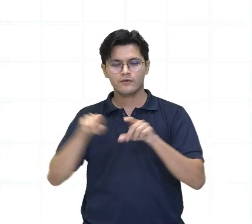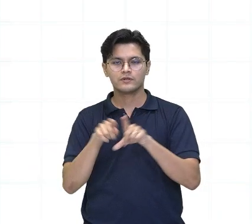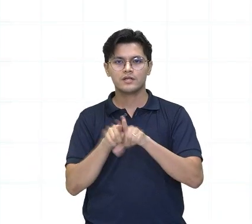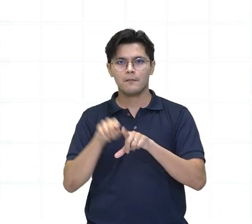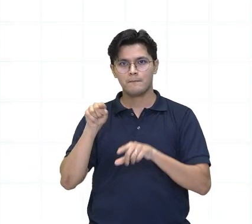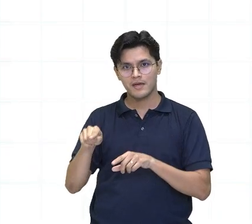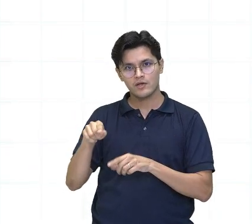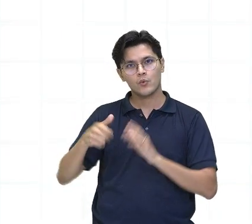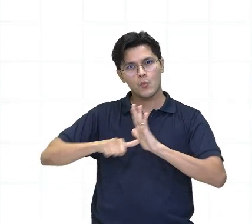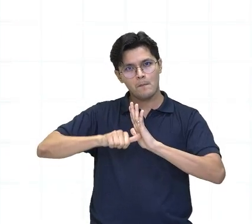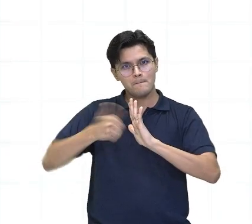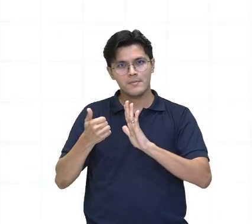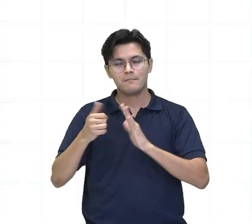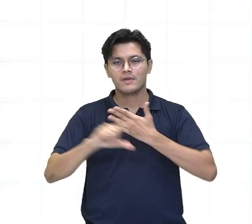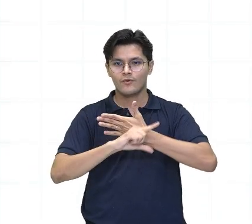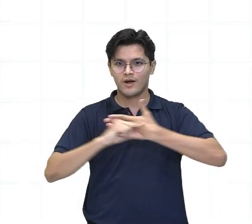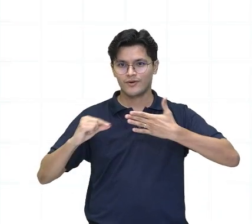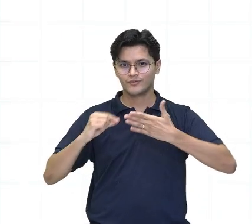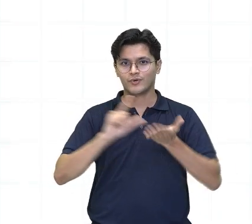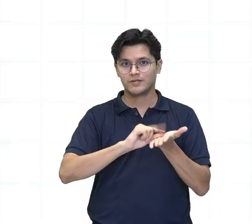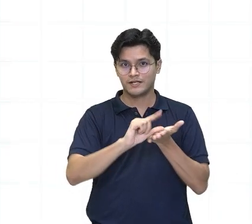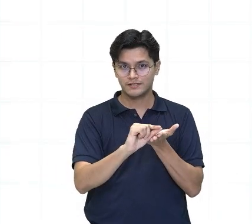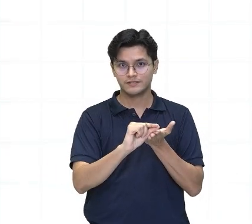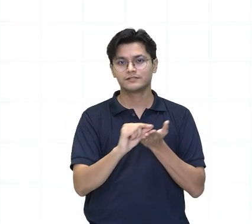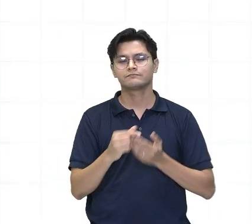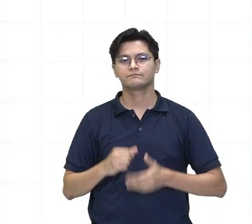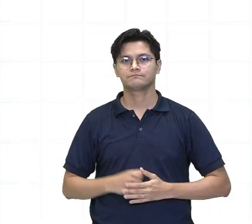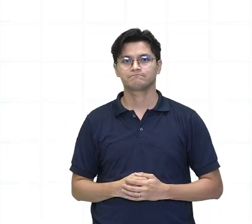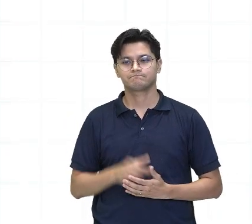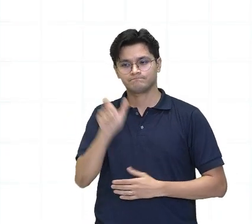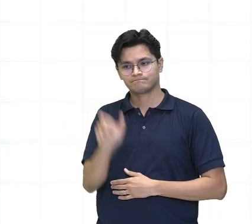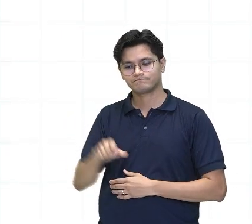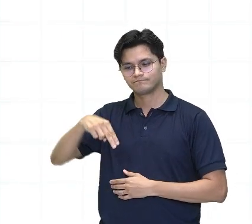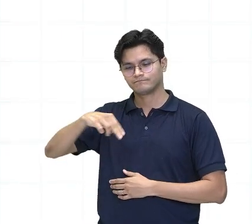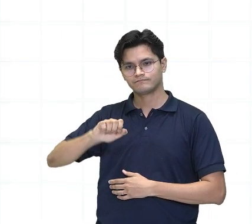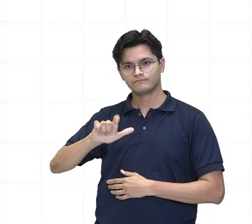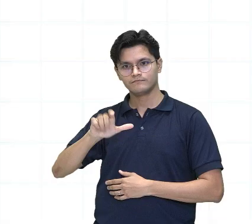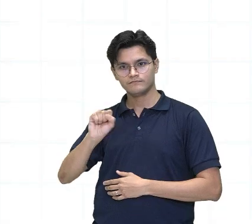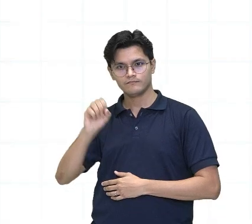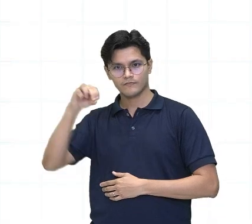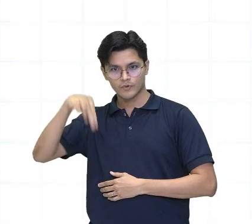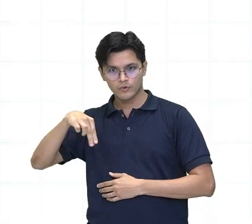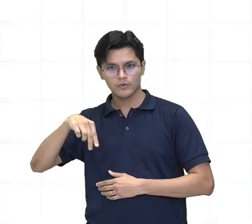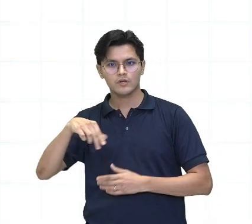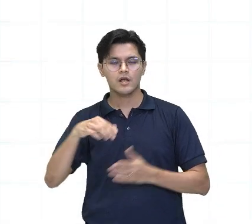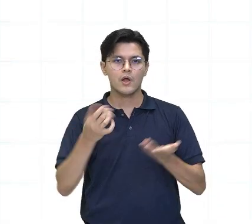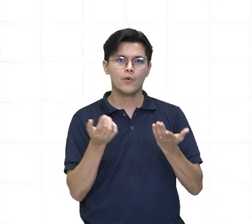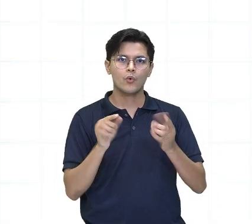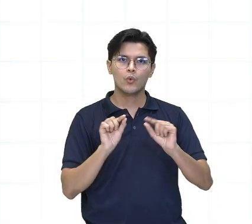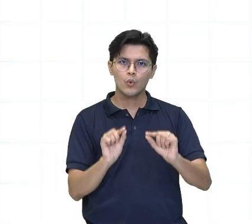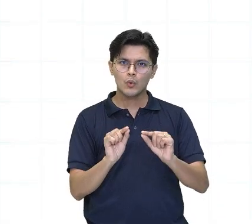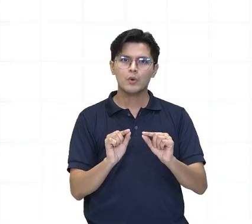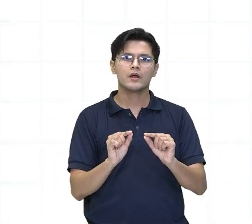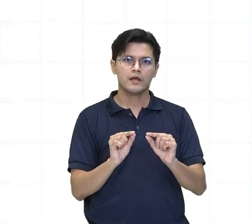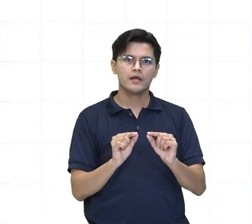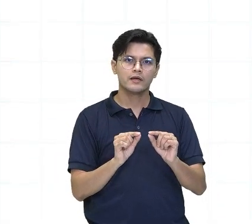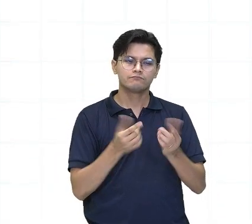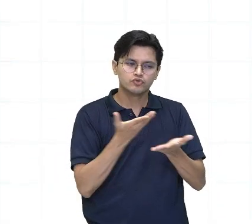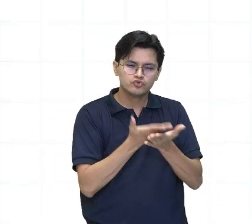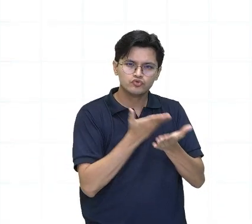artigo. Nelson de Oliveira trabalha em seu doutorado na produção de uma vacina para tratar o